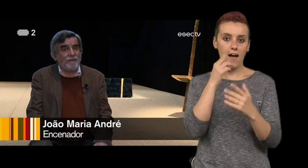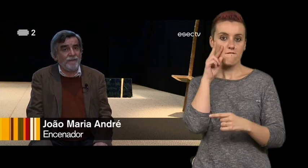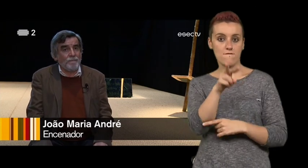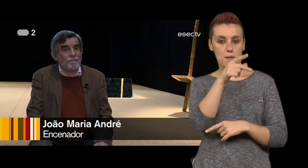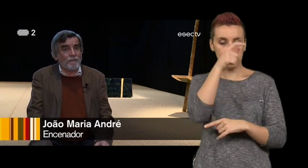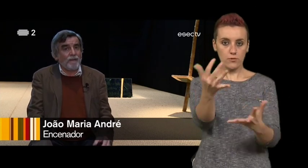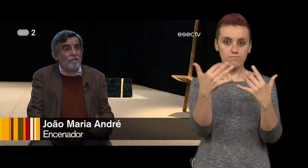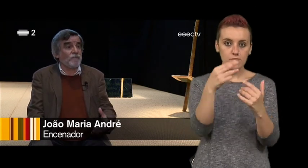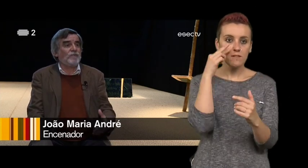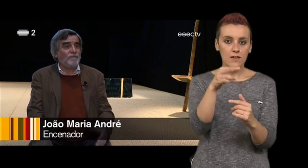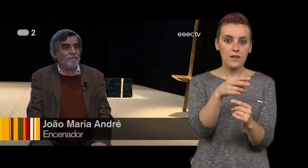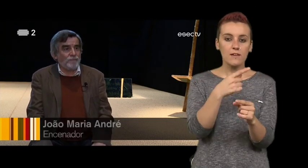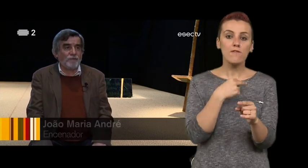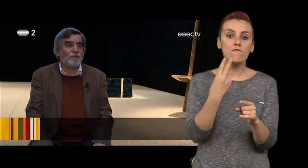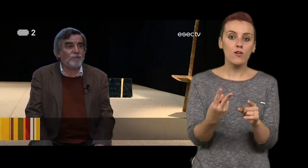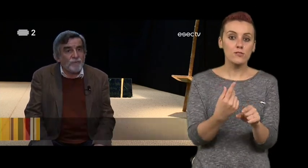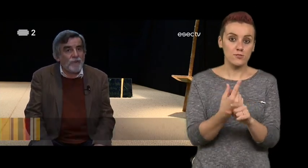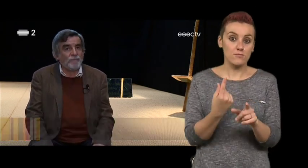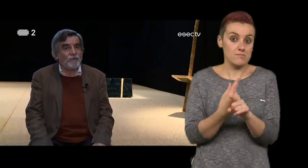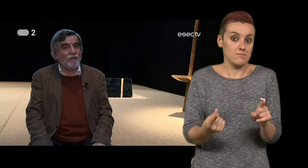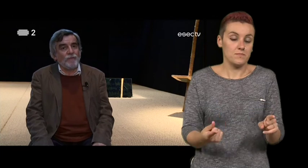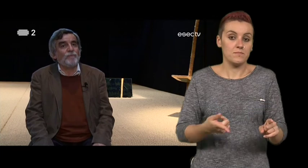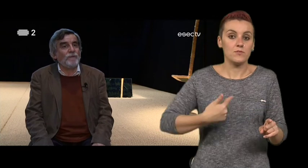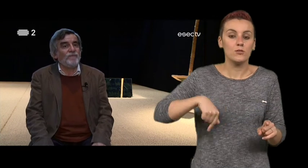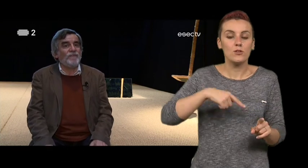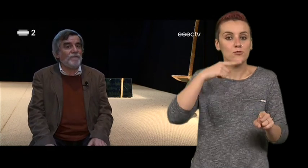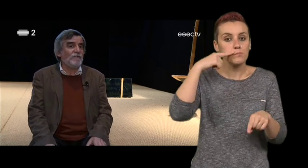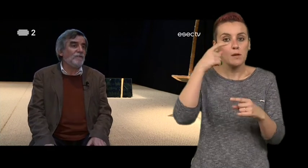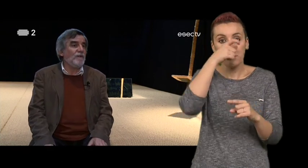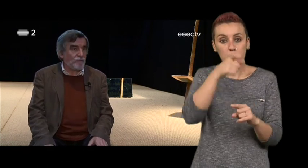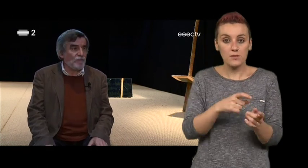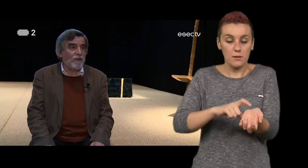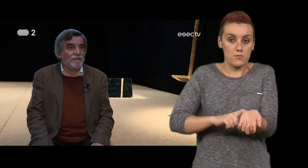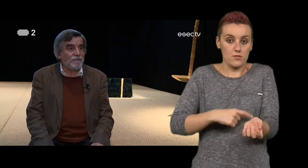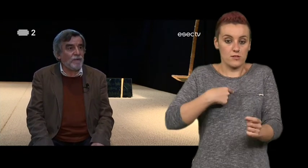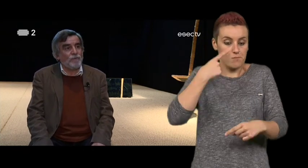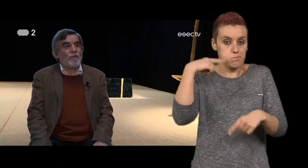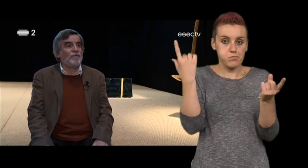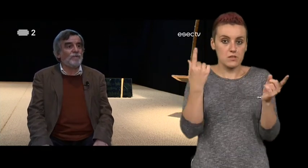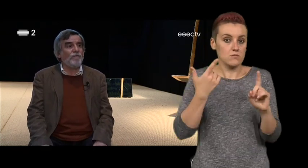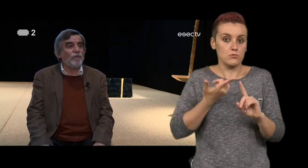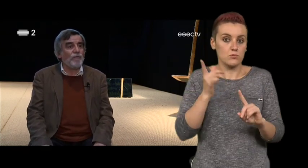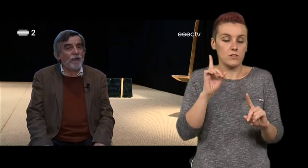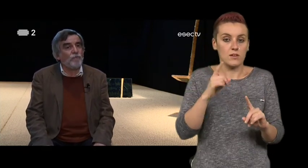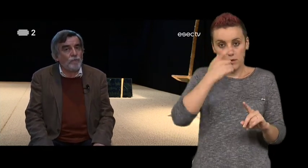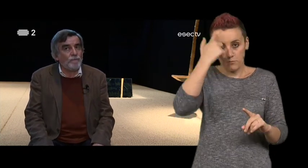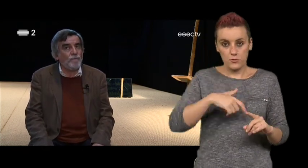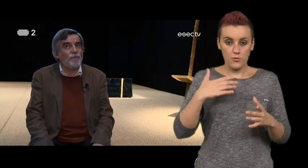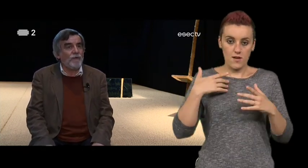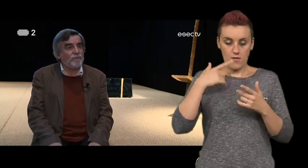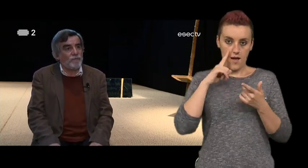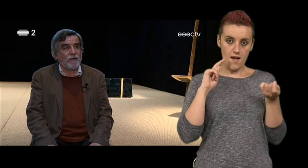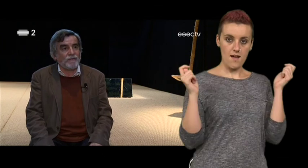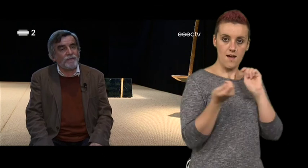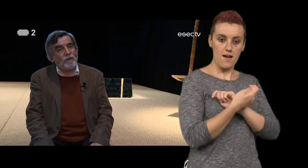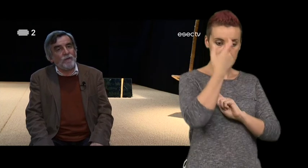visível, vozes, porque nós não tornamos visíveis personagens. Os atores não vão dar o corpo